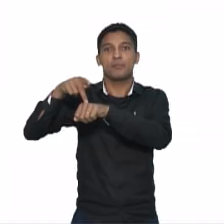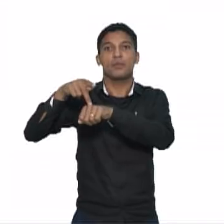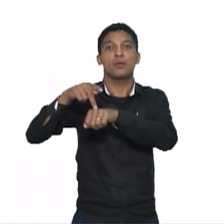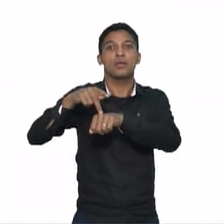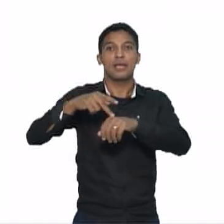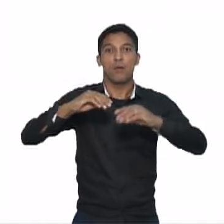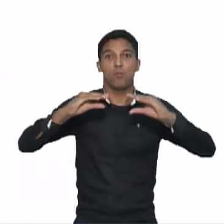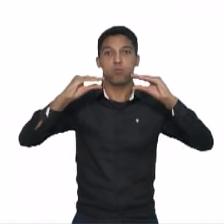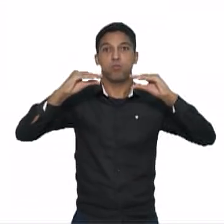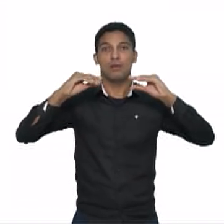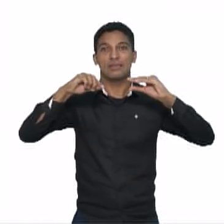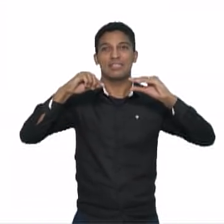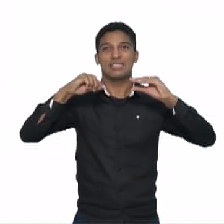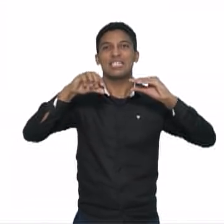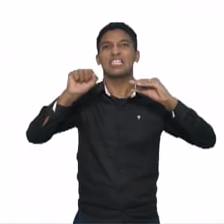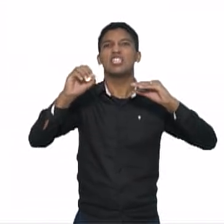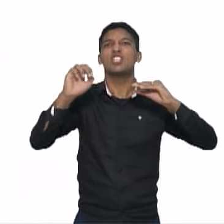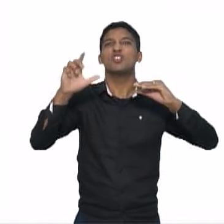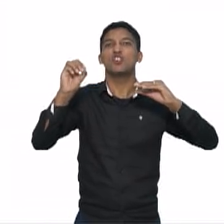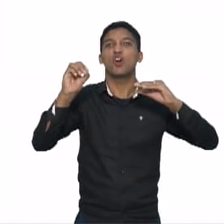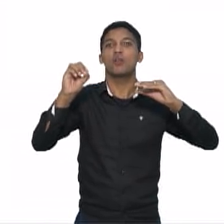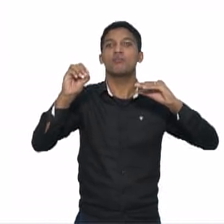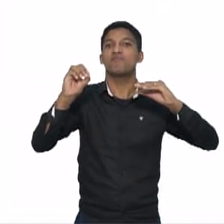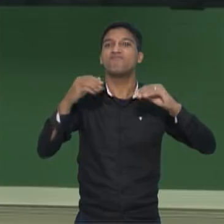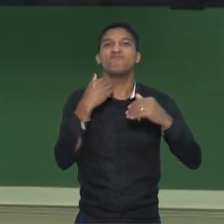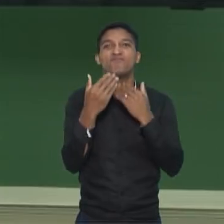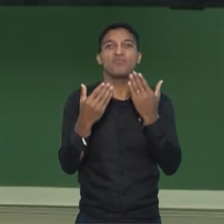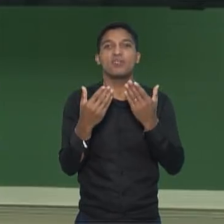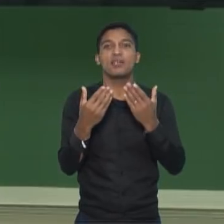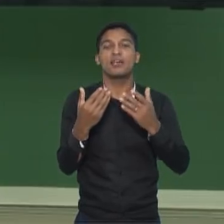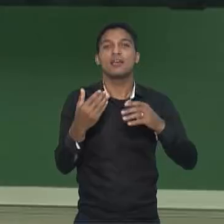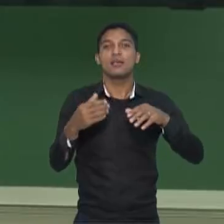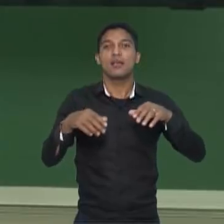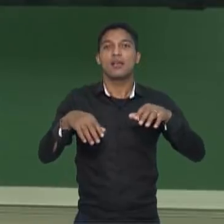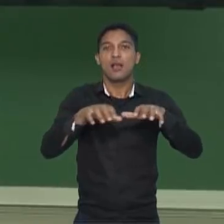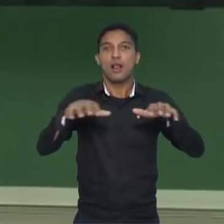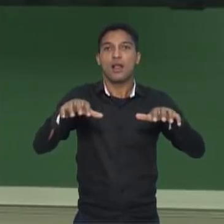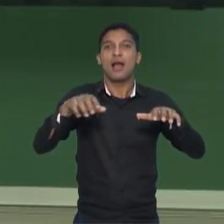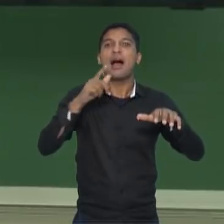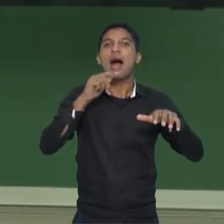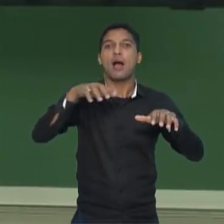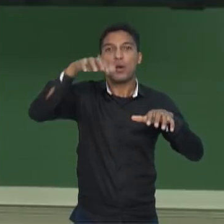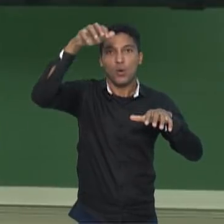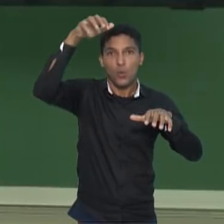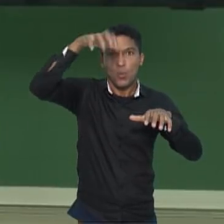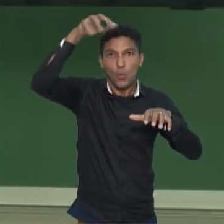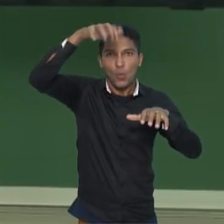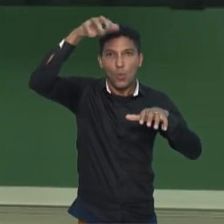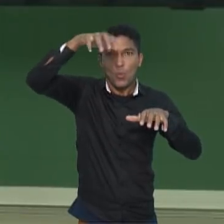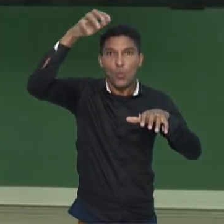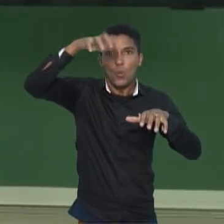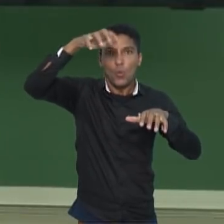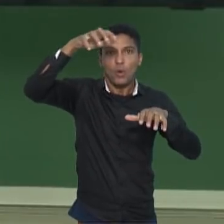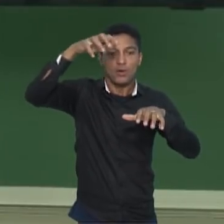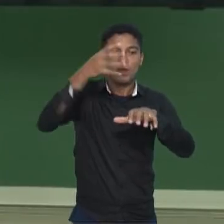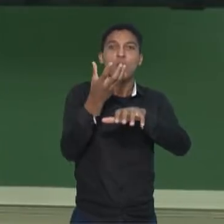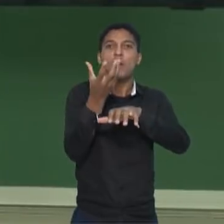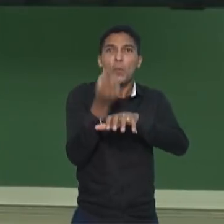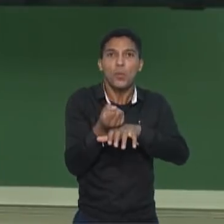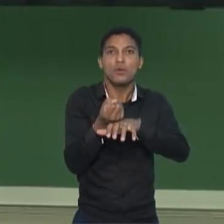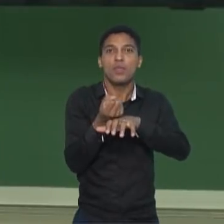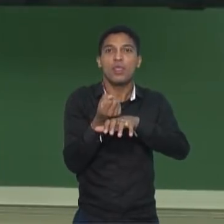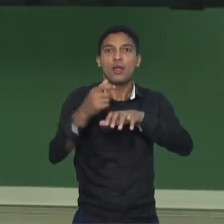que ele não tem a capacidade de reter a água. Sendo assim, é um solo seco, além de ser